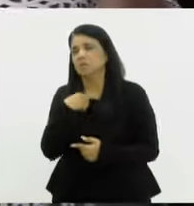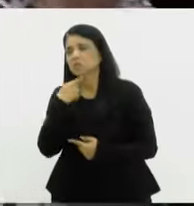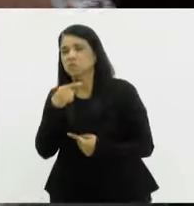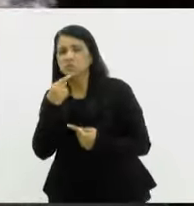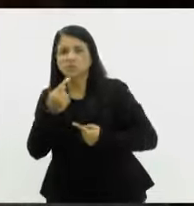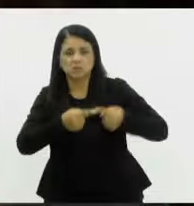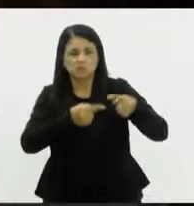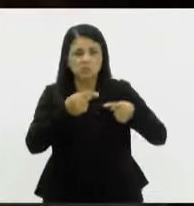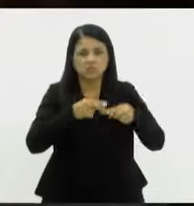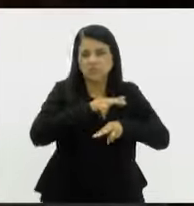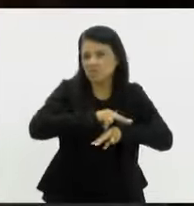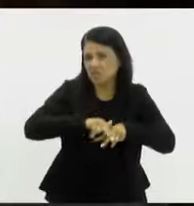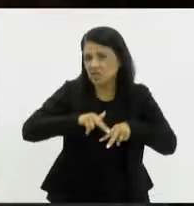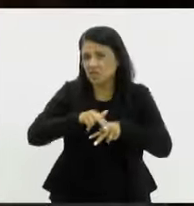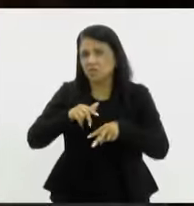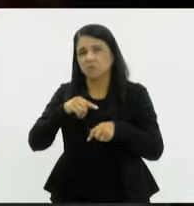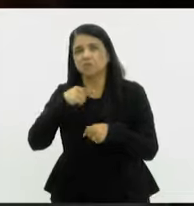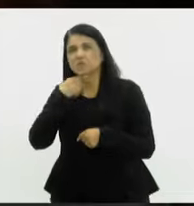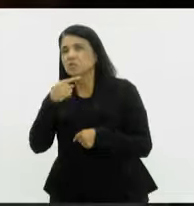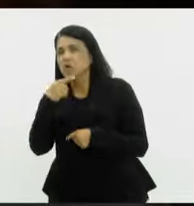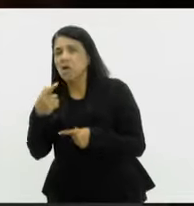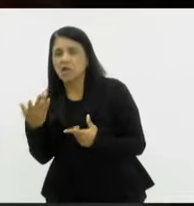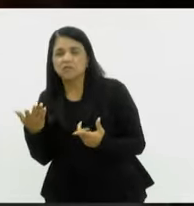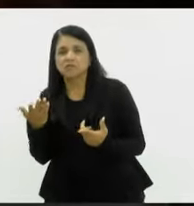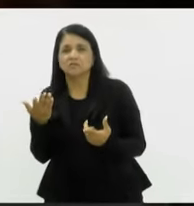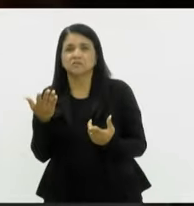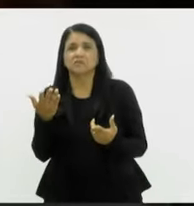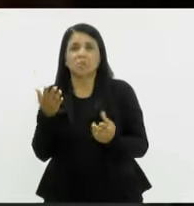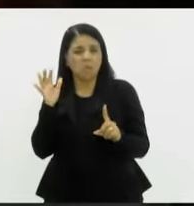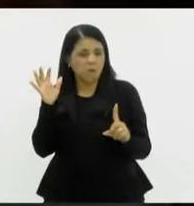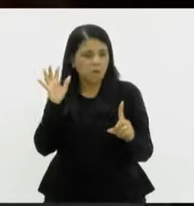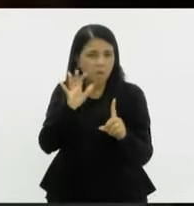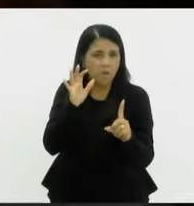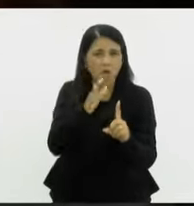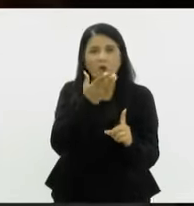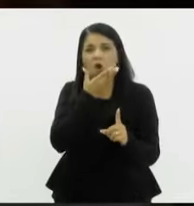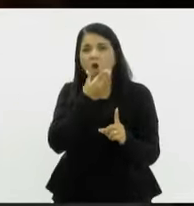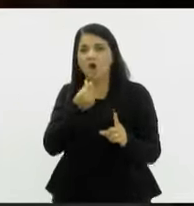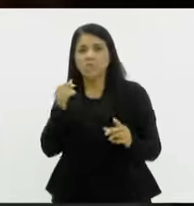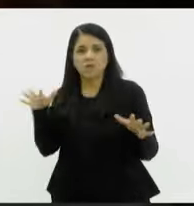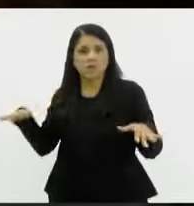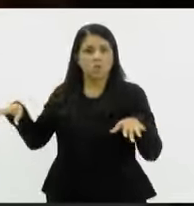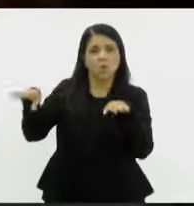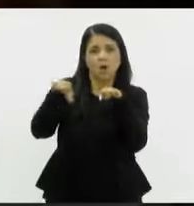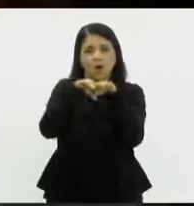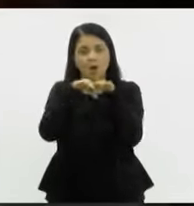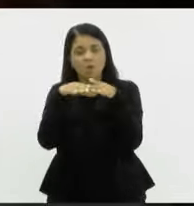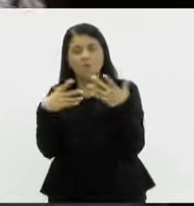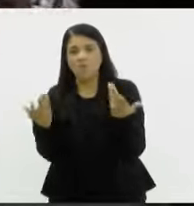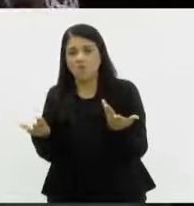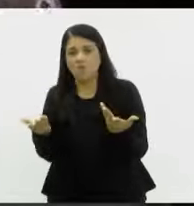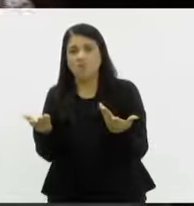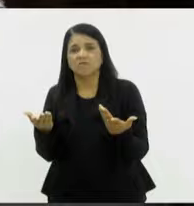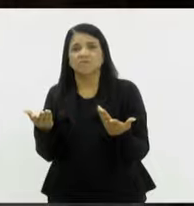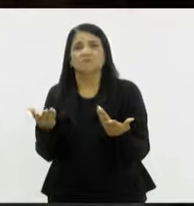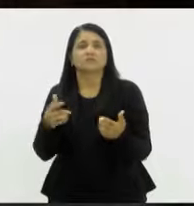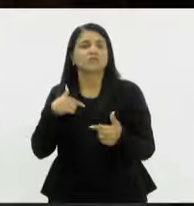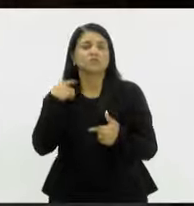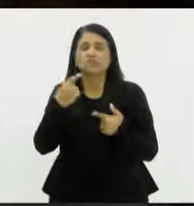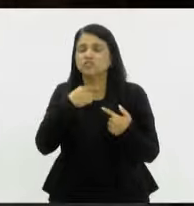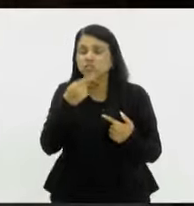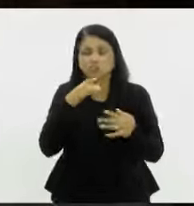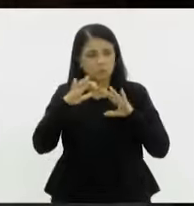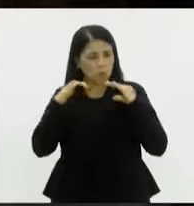gênero não adianta a gente tentar convencer Muitas vezes os homens que somos iguais não adianta a gente participar de todas as conferências que